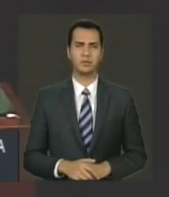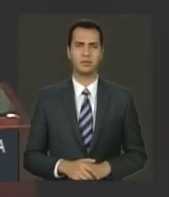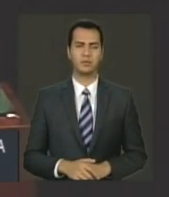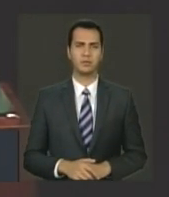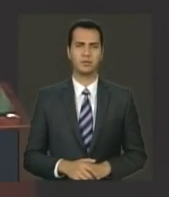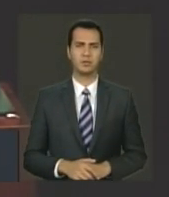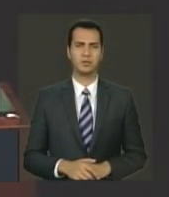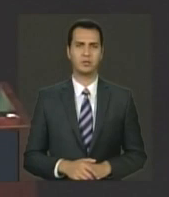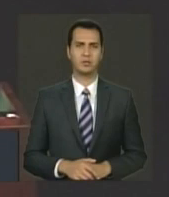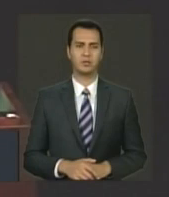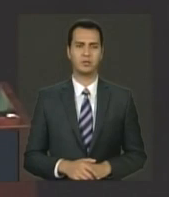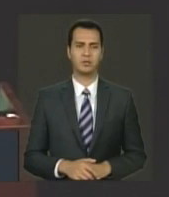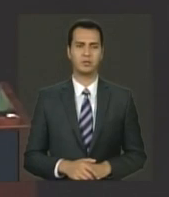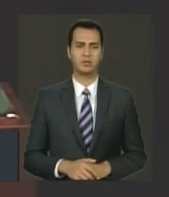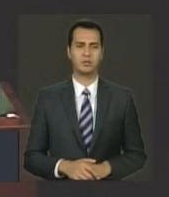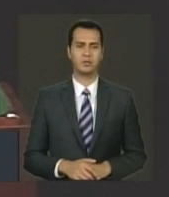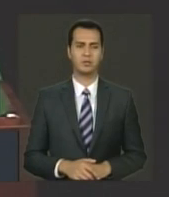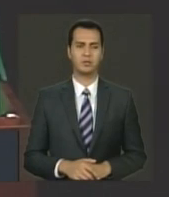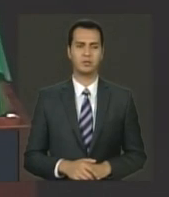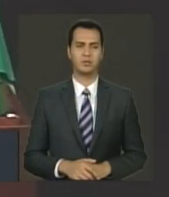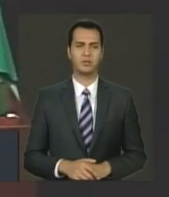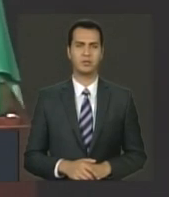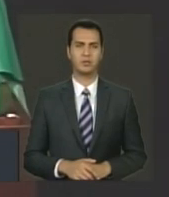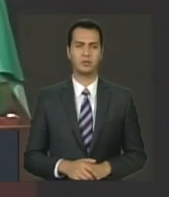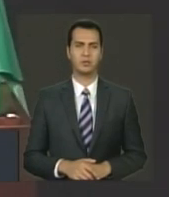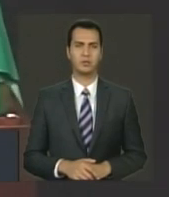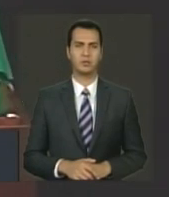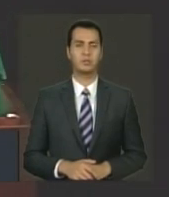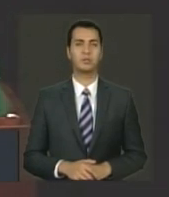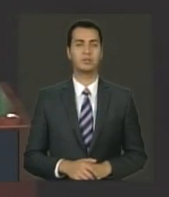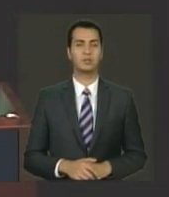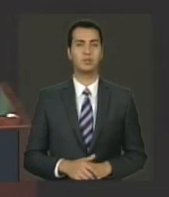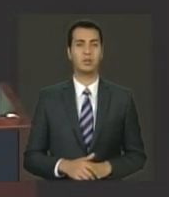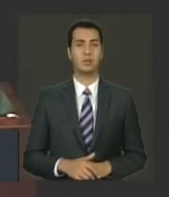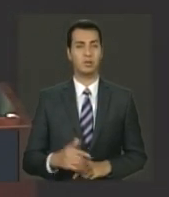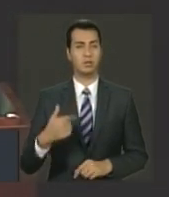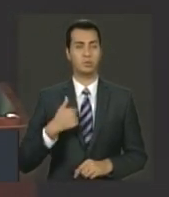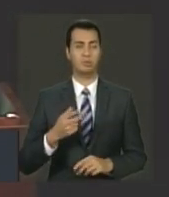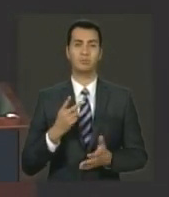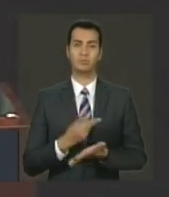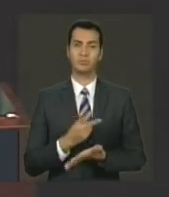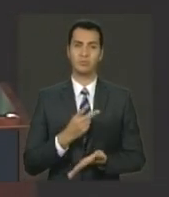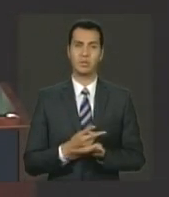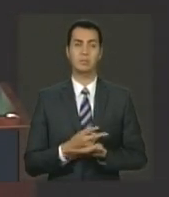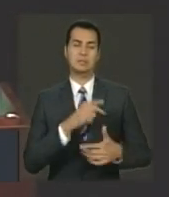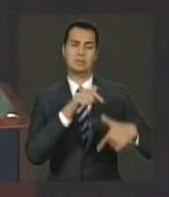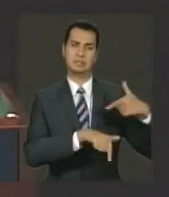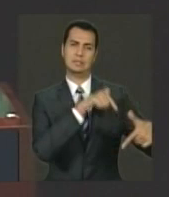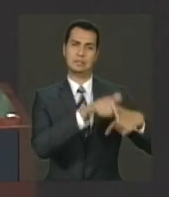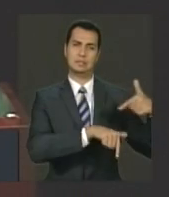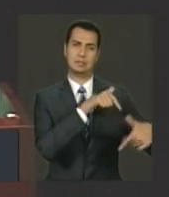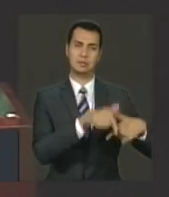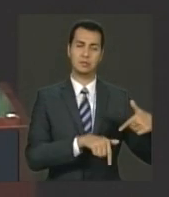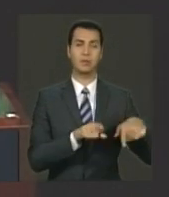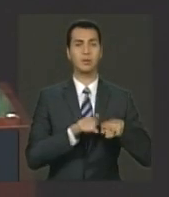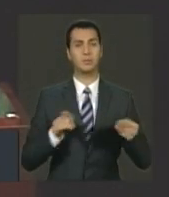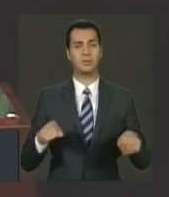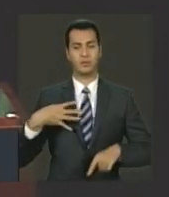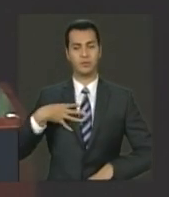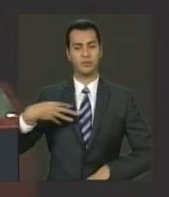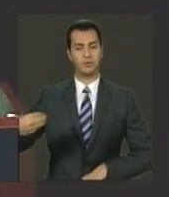foi a grande ausência que me privou do carinho de estar ao lado de minhas filhas desde que nasceram.